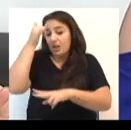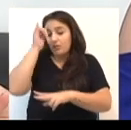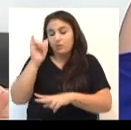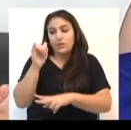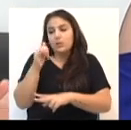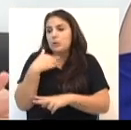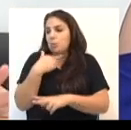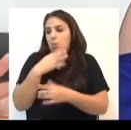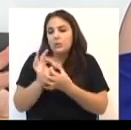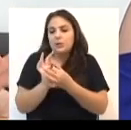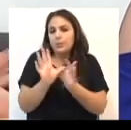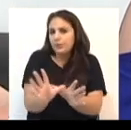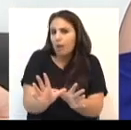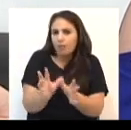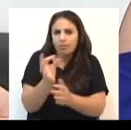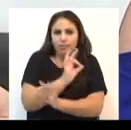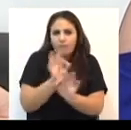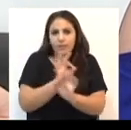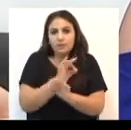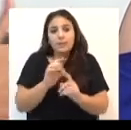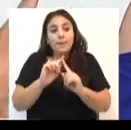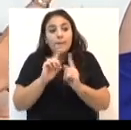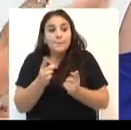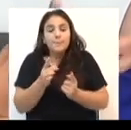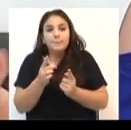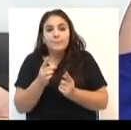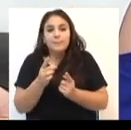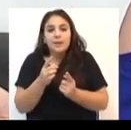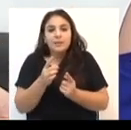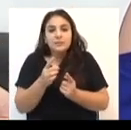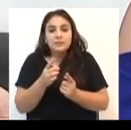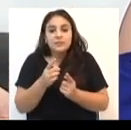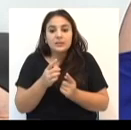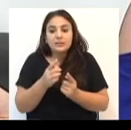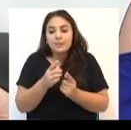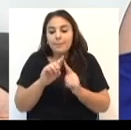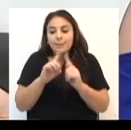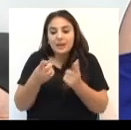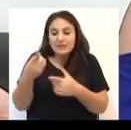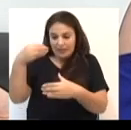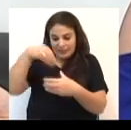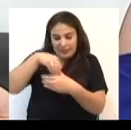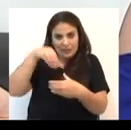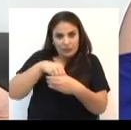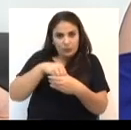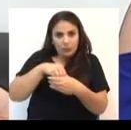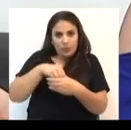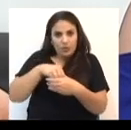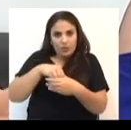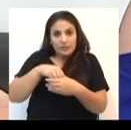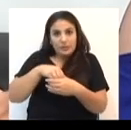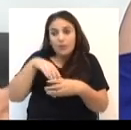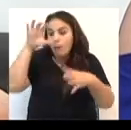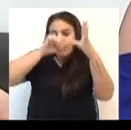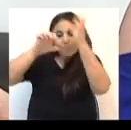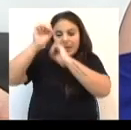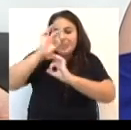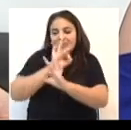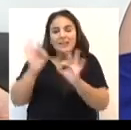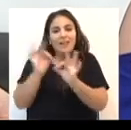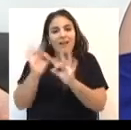privado de sua liberdade, só que não aprendendo mais como piorar a situação, não aprendendo